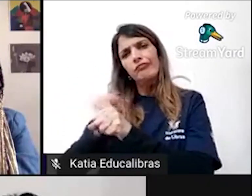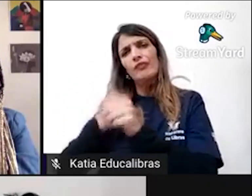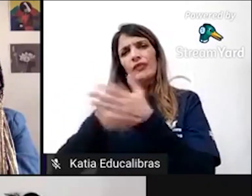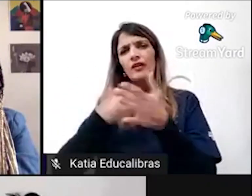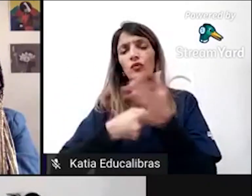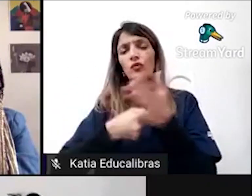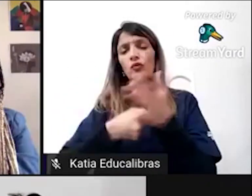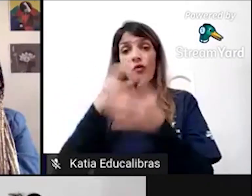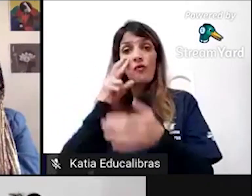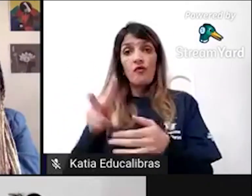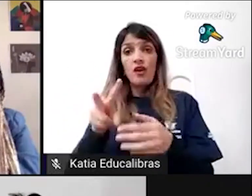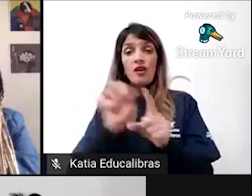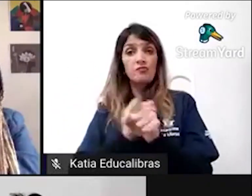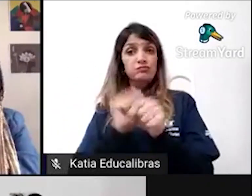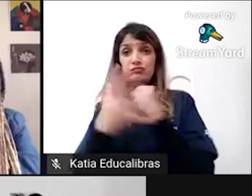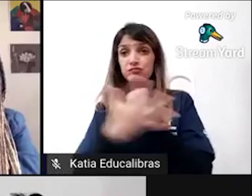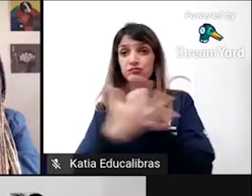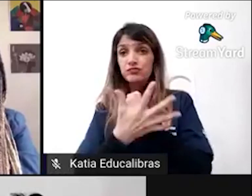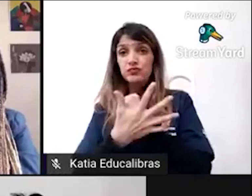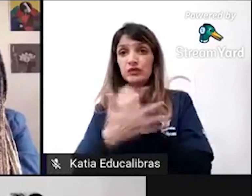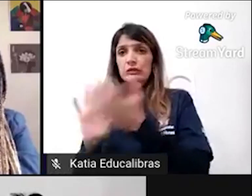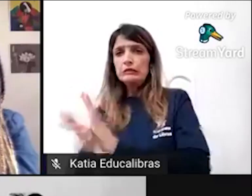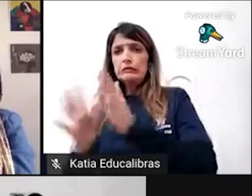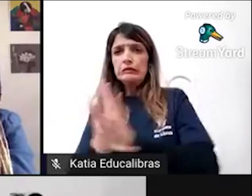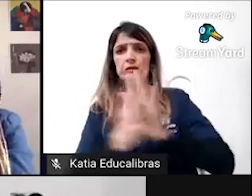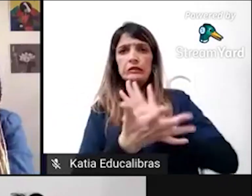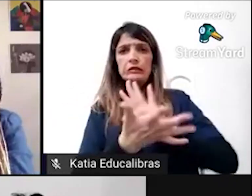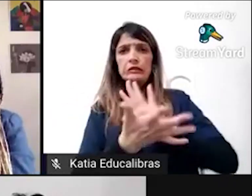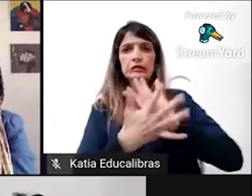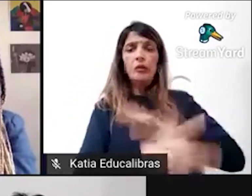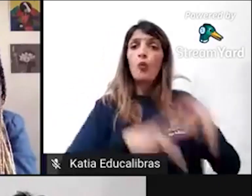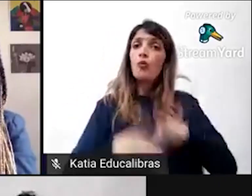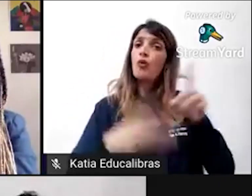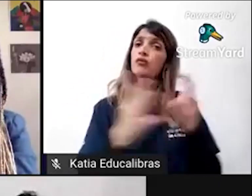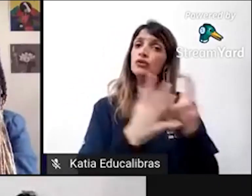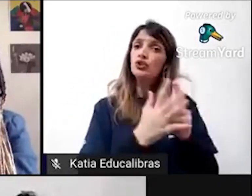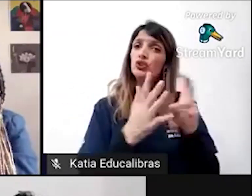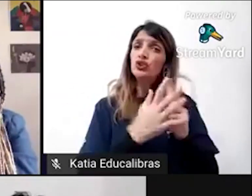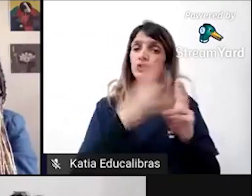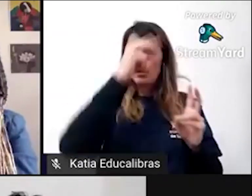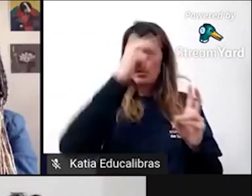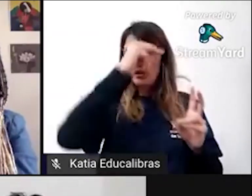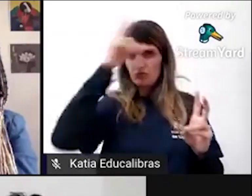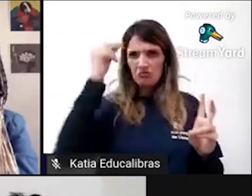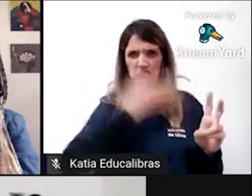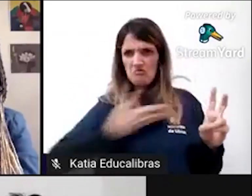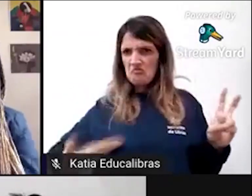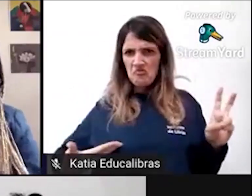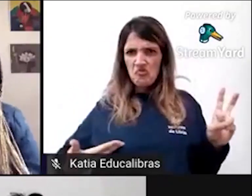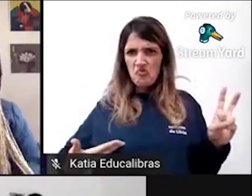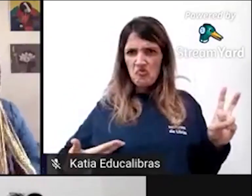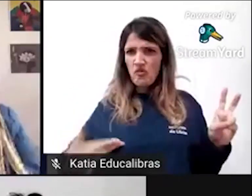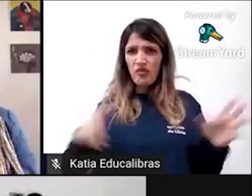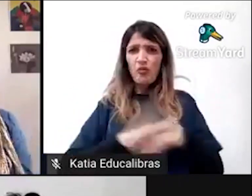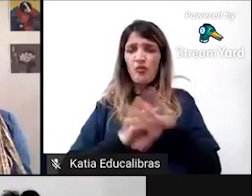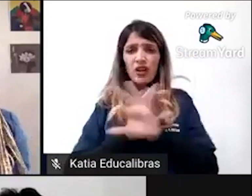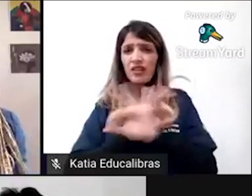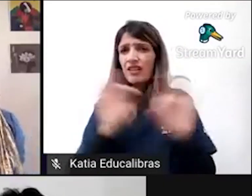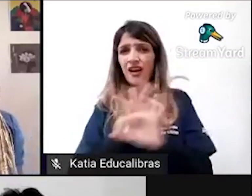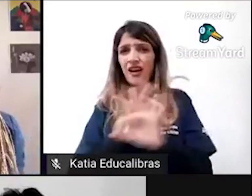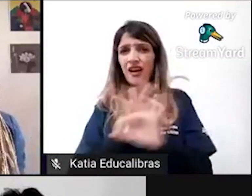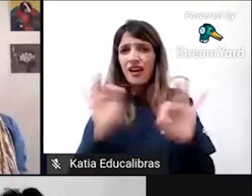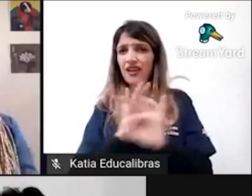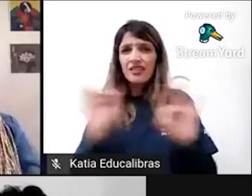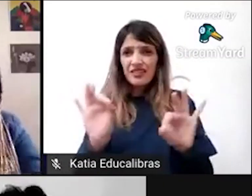indígenas destruindo e a gente não vê posição alguma pública para cuidar disso aí, para dar um alívio para a gente,